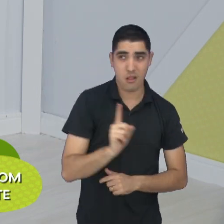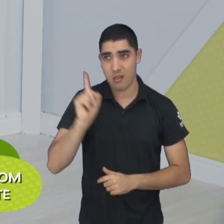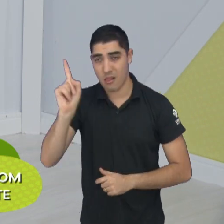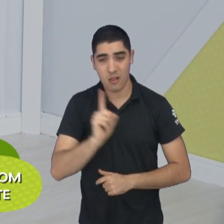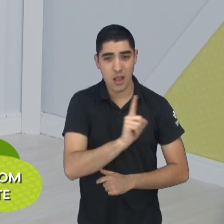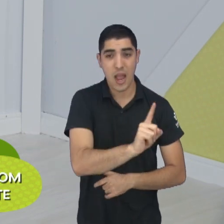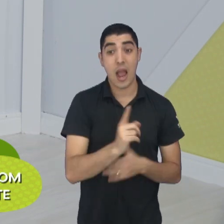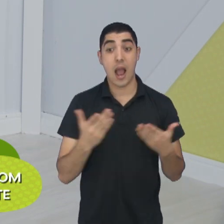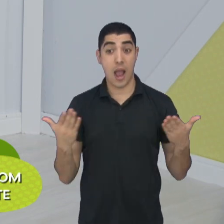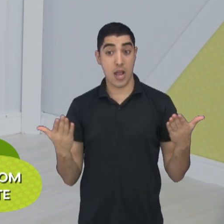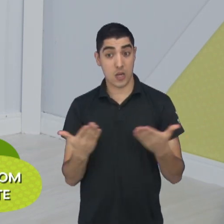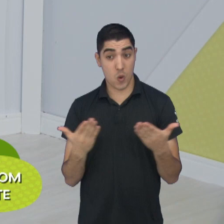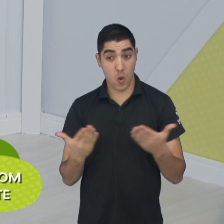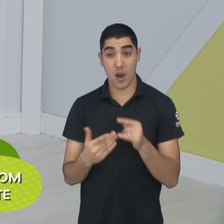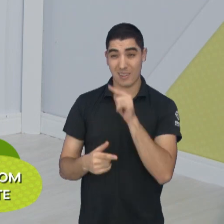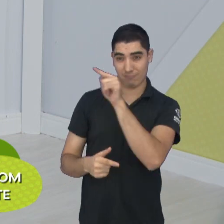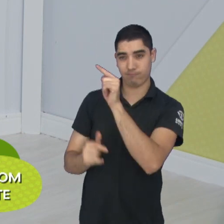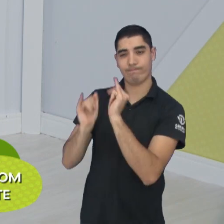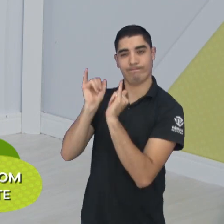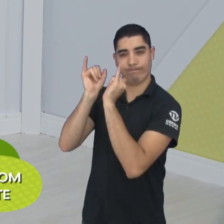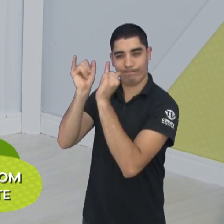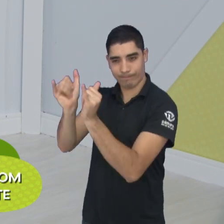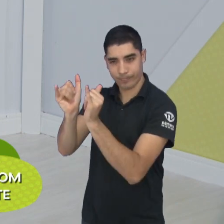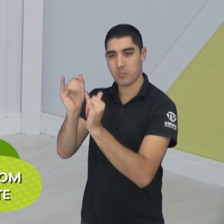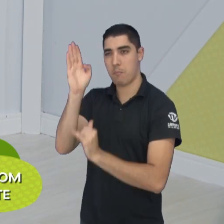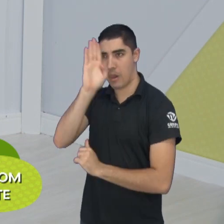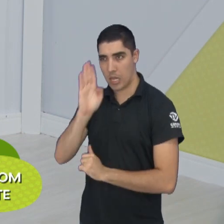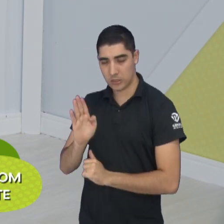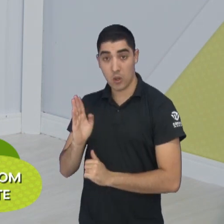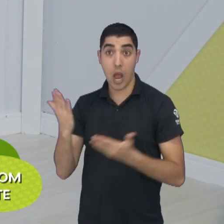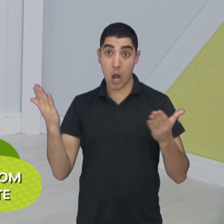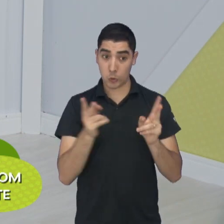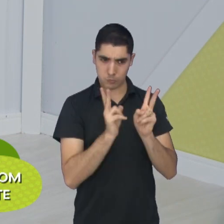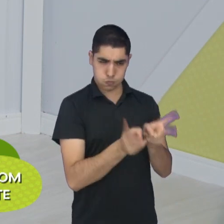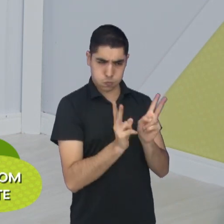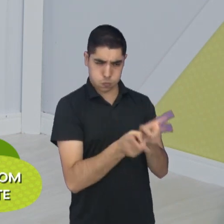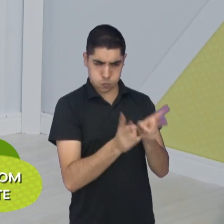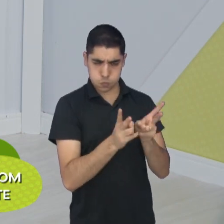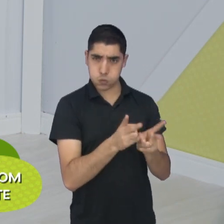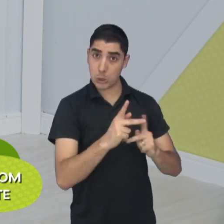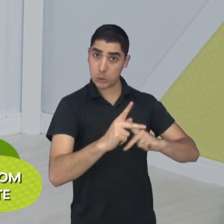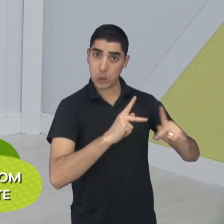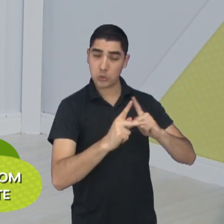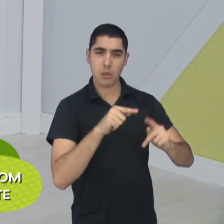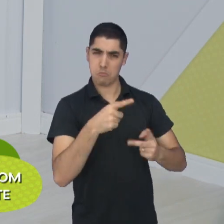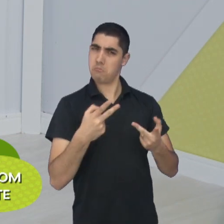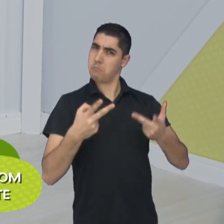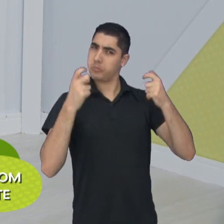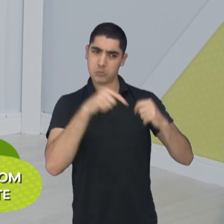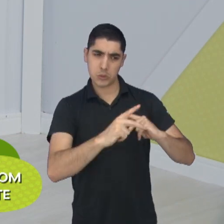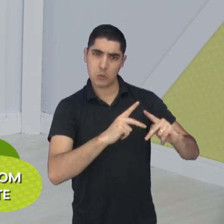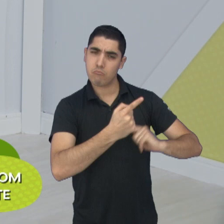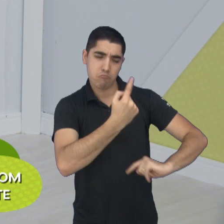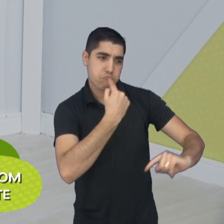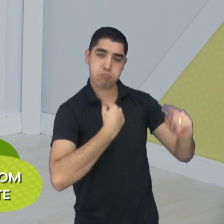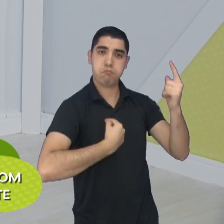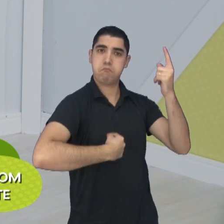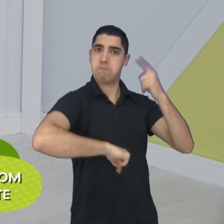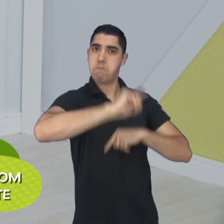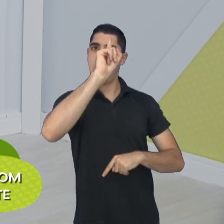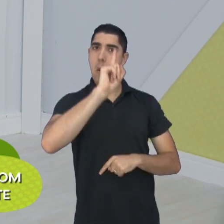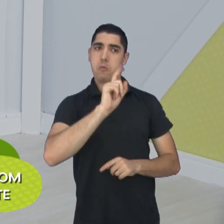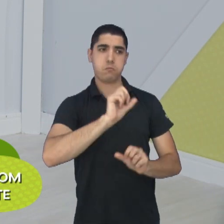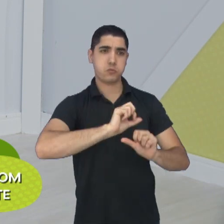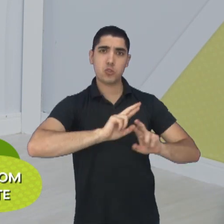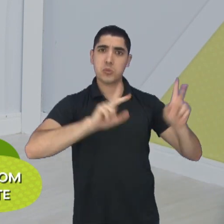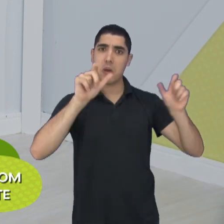trabalho, mas a partir do momento que o Schwank permaneceu full time aí com o São José, a gente viu a evolução na reta final do Paulista e agora esse começo sensacional